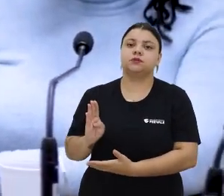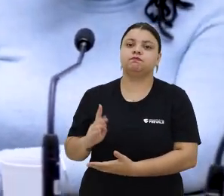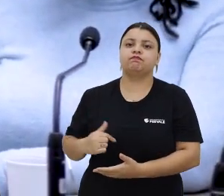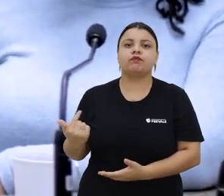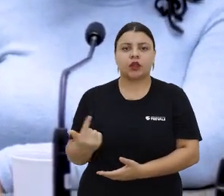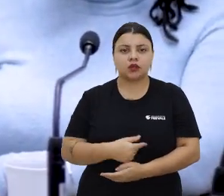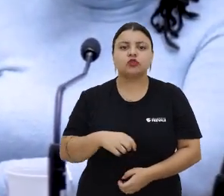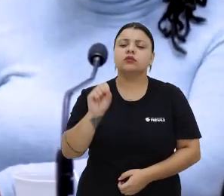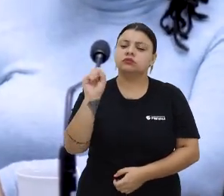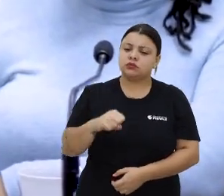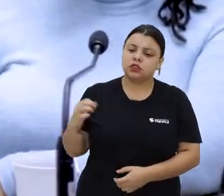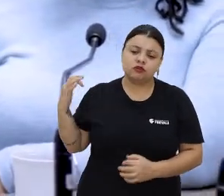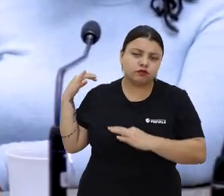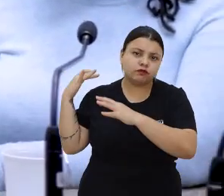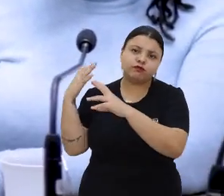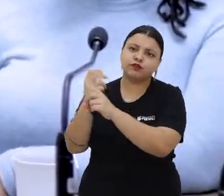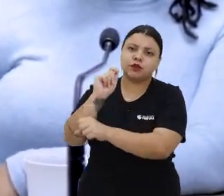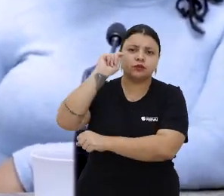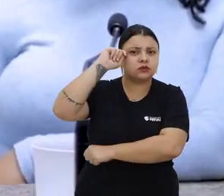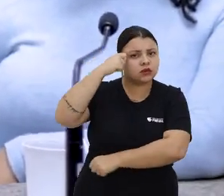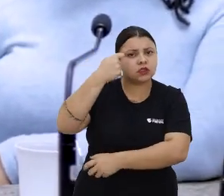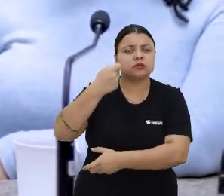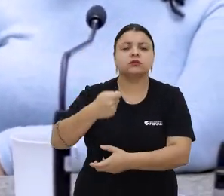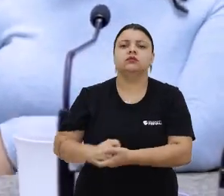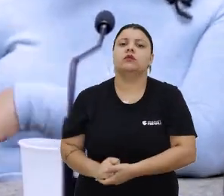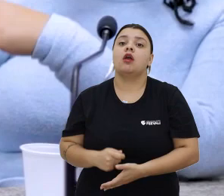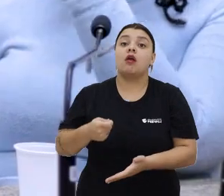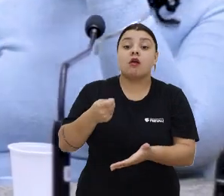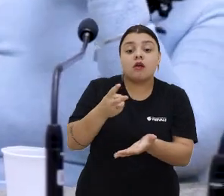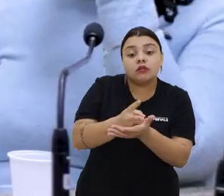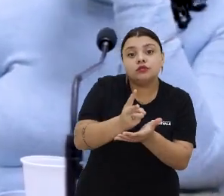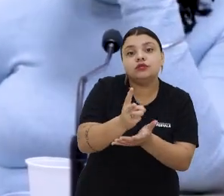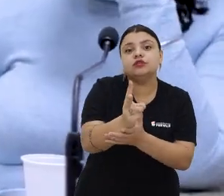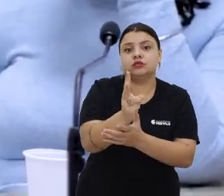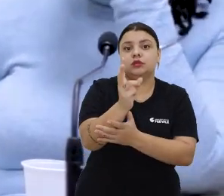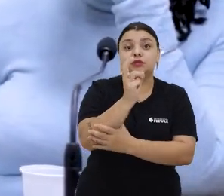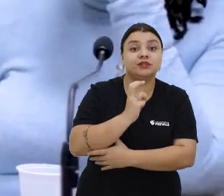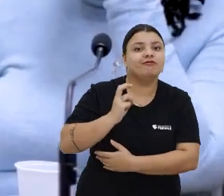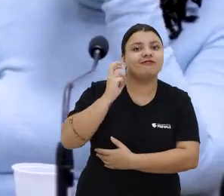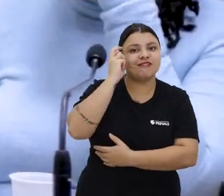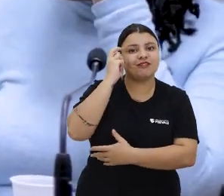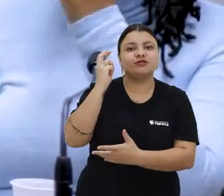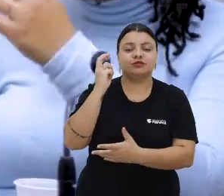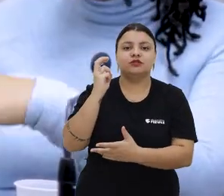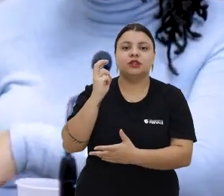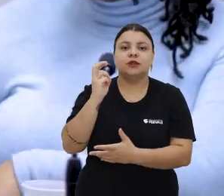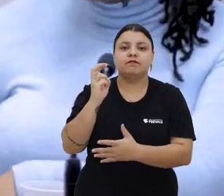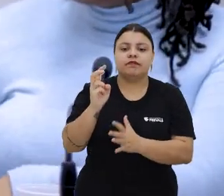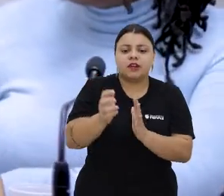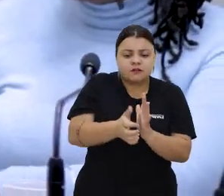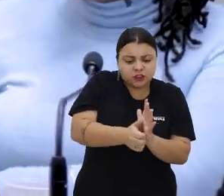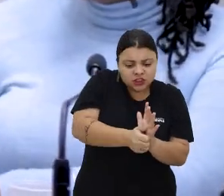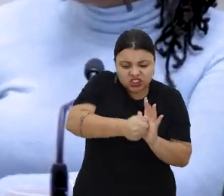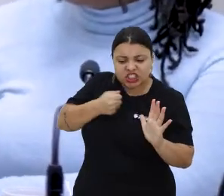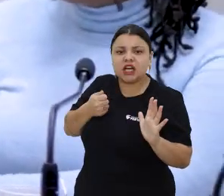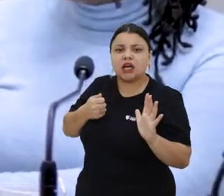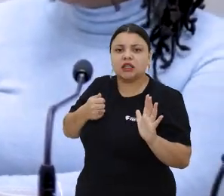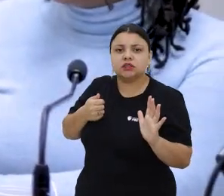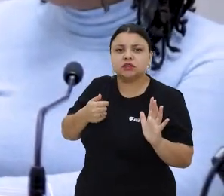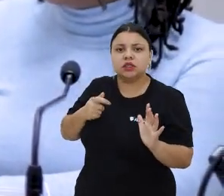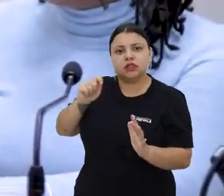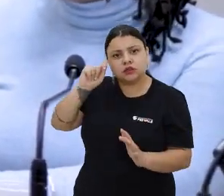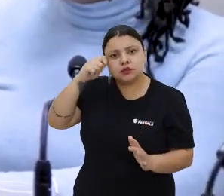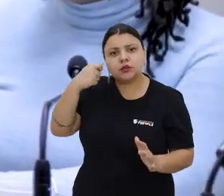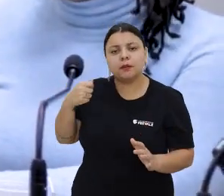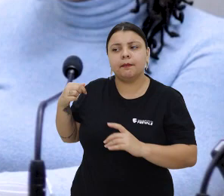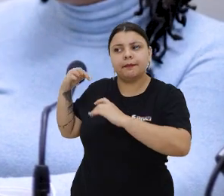somos afrodescendentes e a gente mantém, de alguma maneira, também a cultura que foi arrancada do continente africano, porque ela